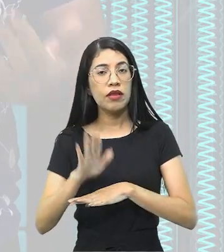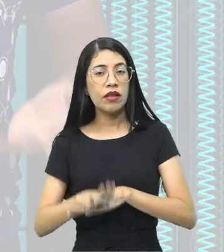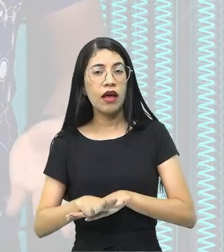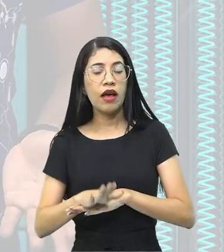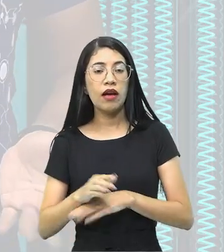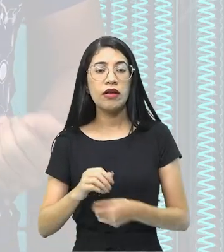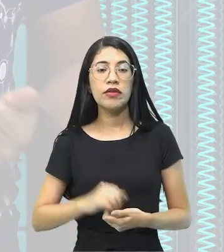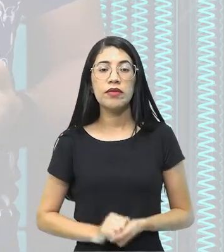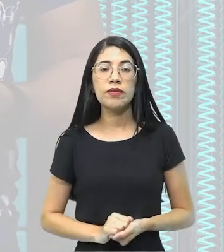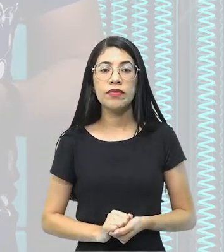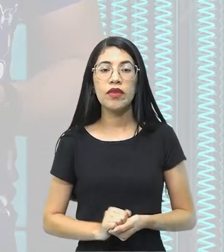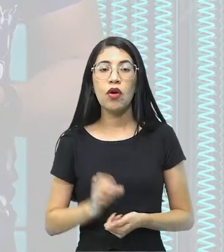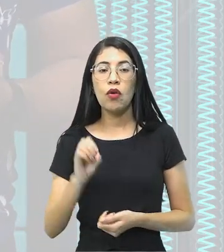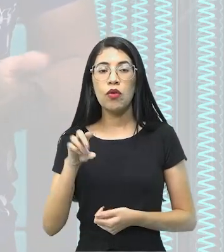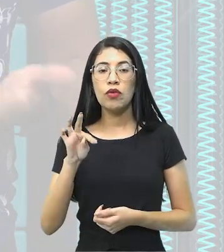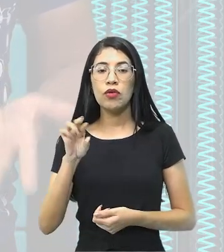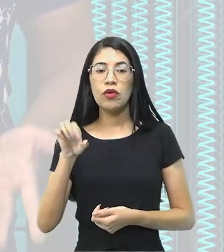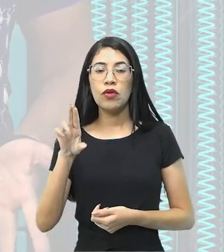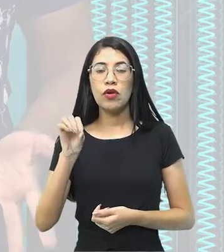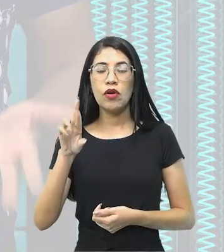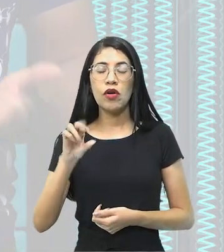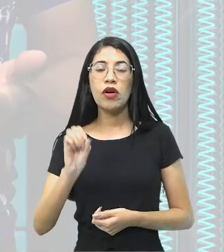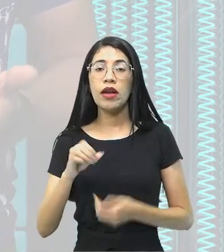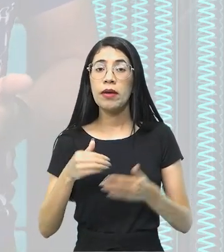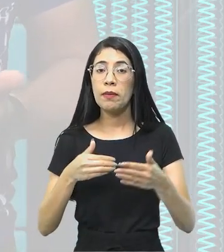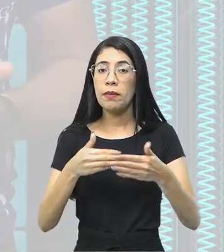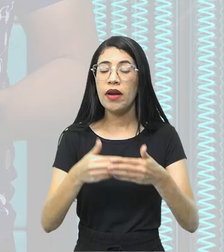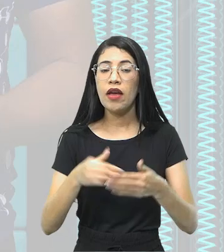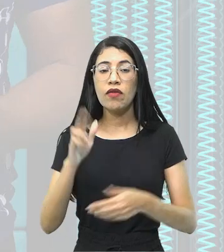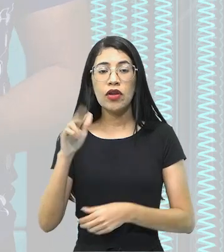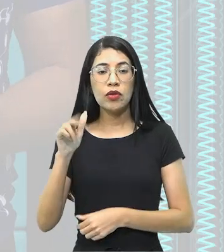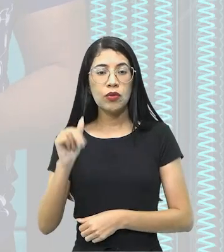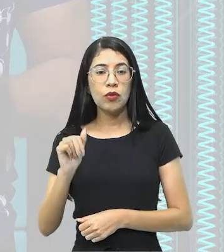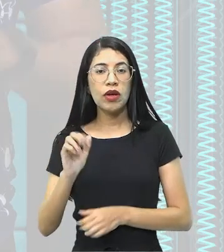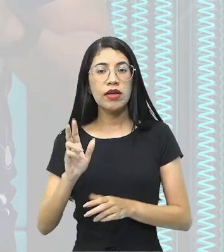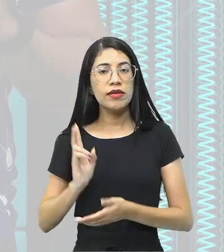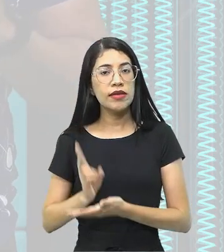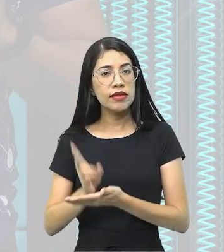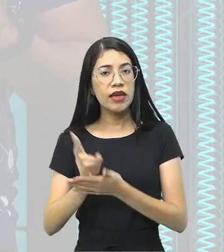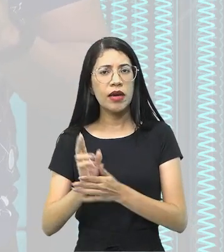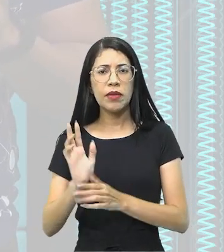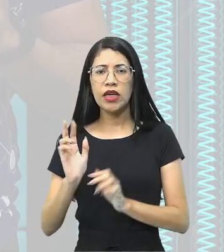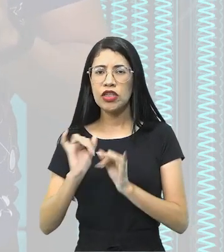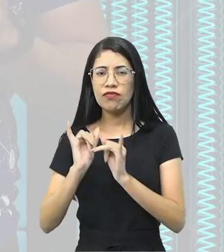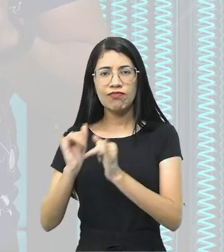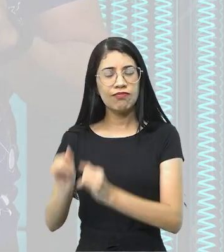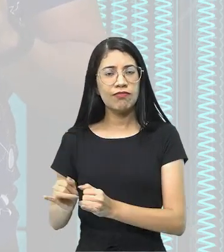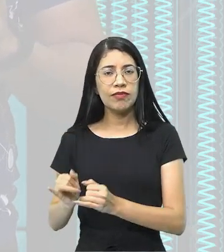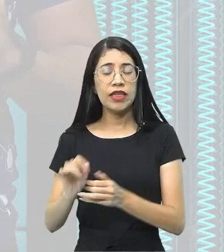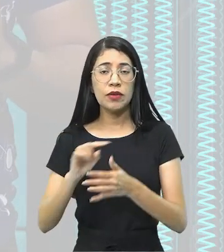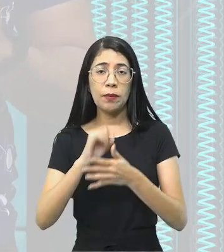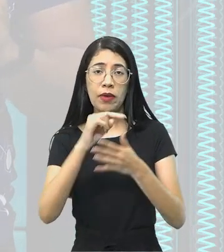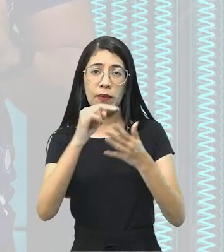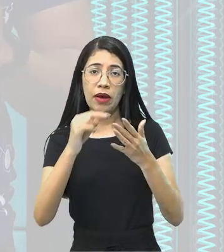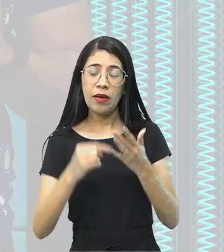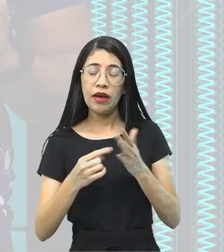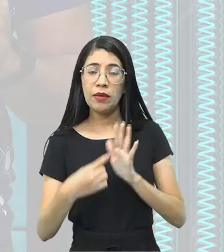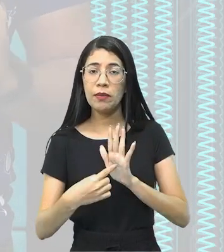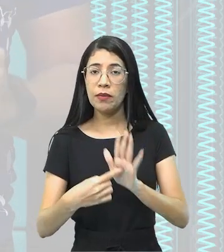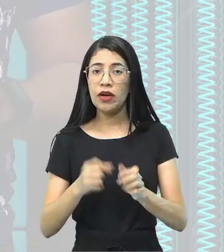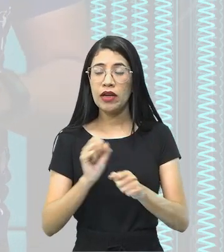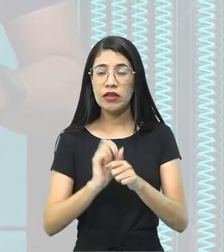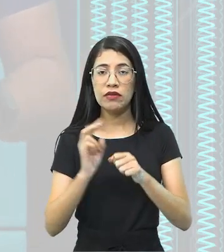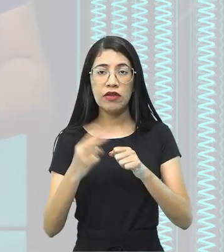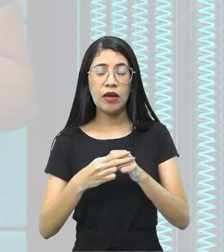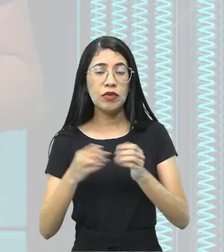tarde, outrora, breve, nunca, sempre e jamais. São as circunstâncias, são os advérbios que indicam